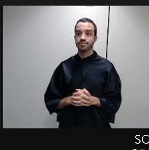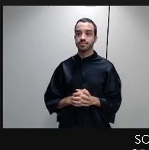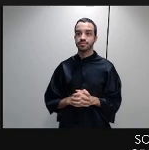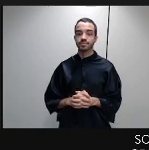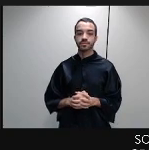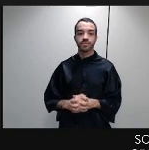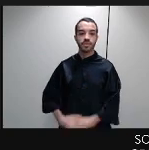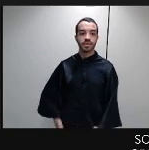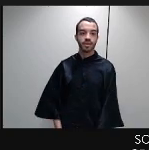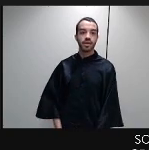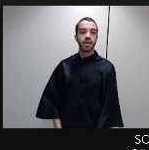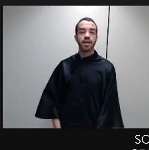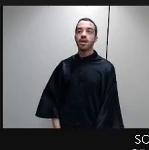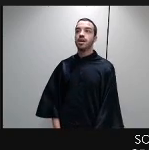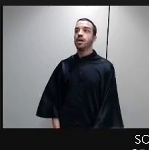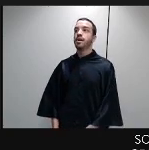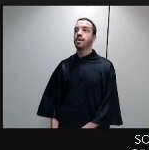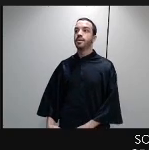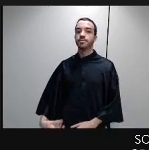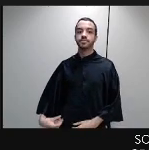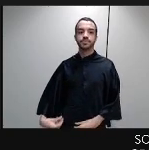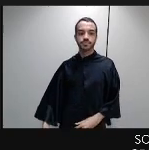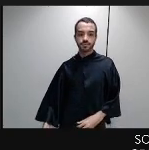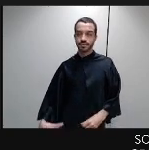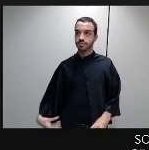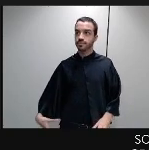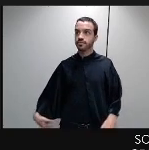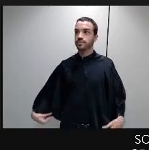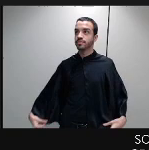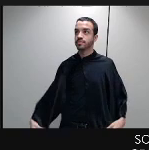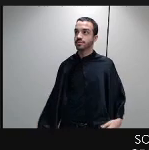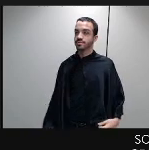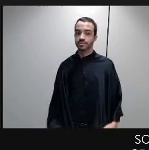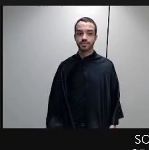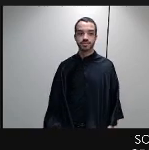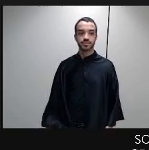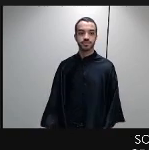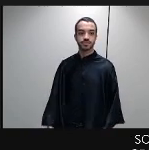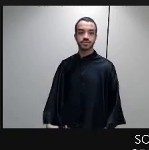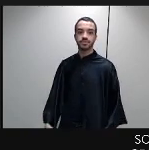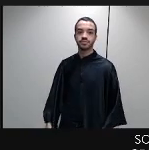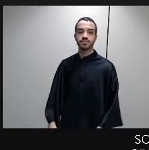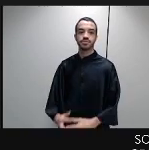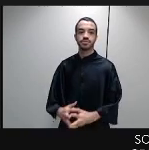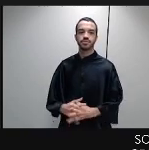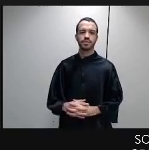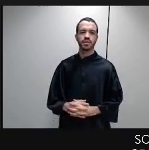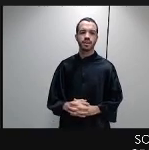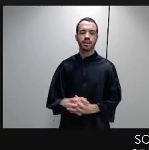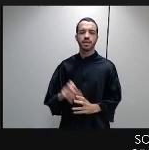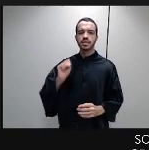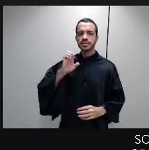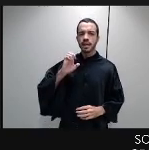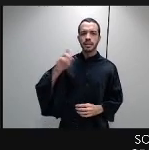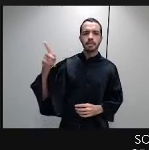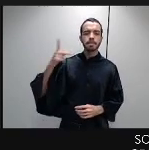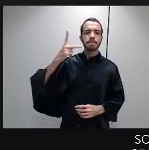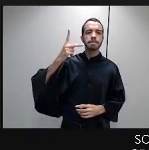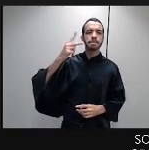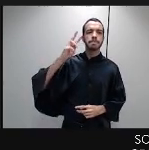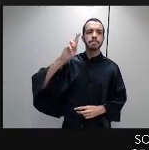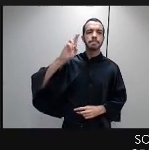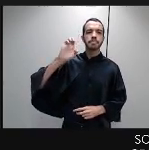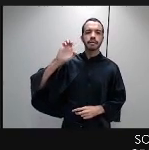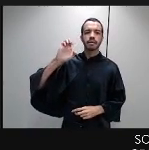nisso Napoleão continua com a palavra eu penso que saber se se até destinação foi praticada e pelo